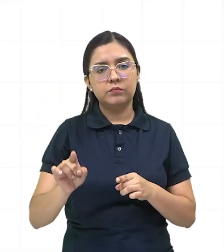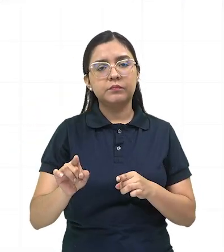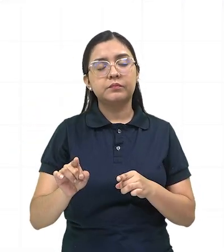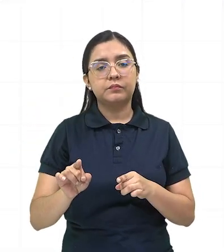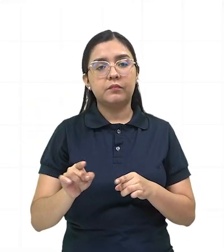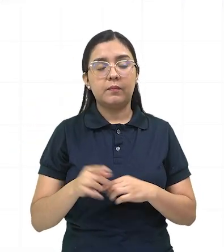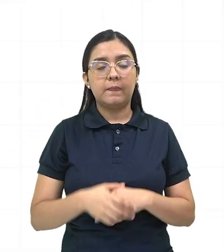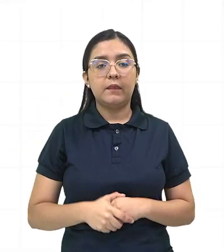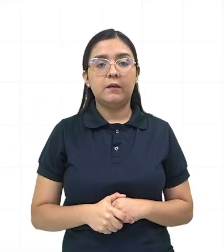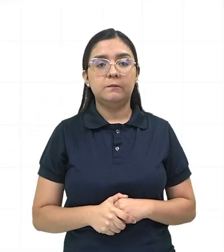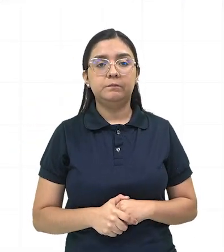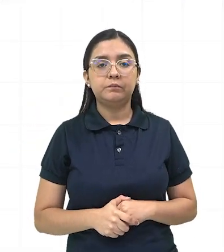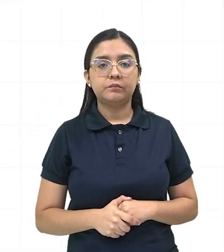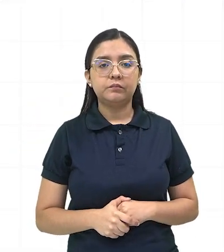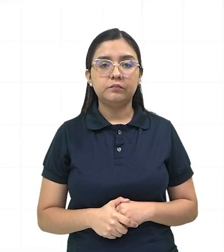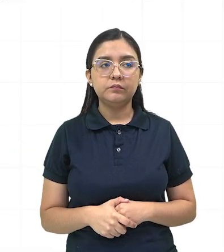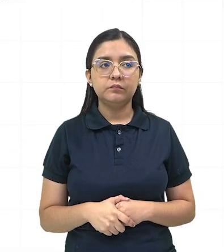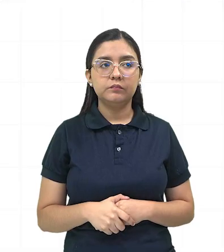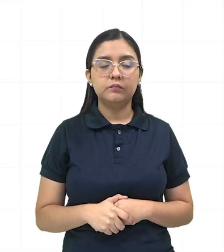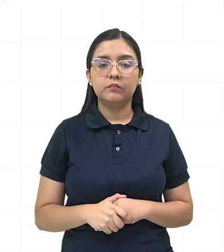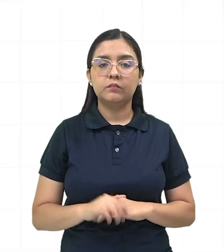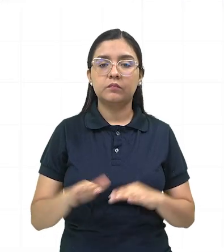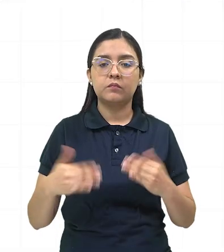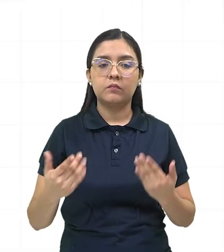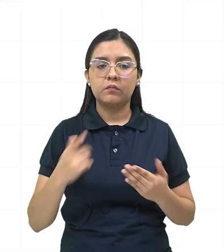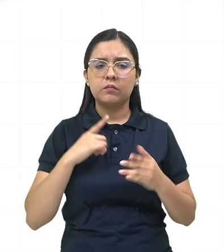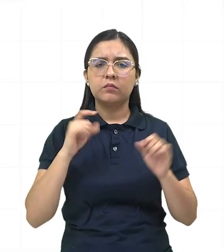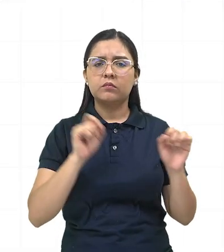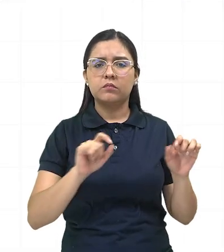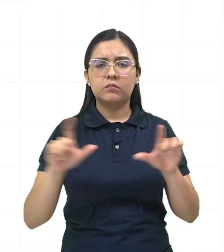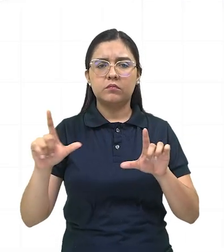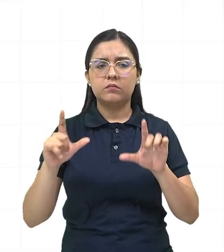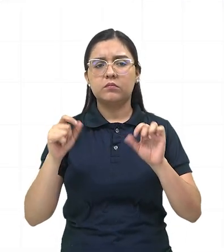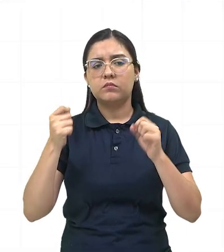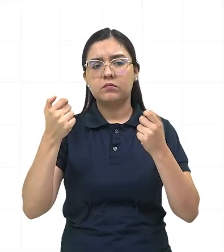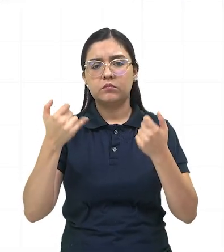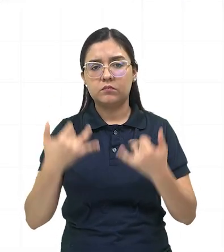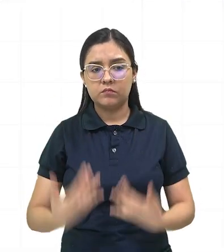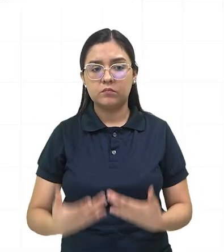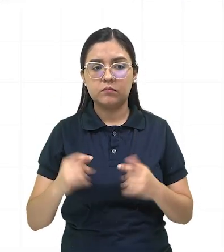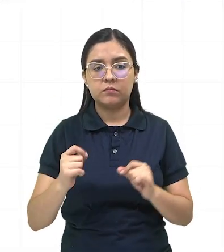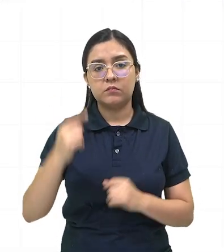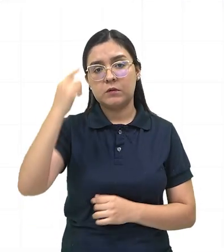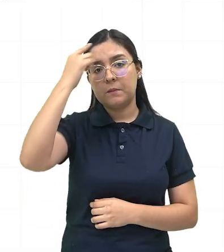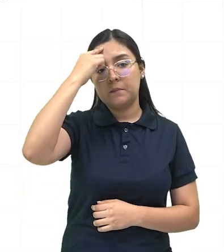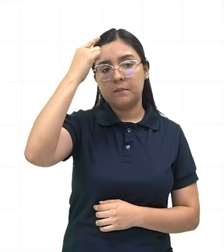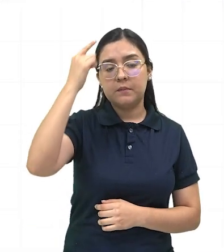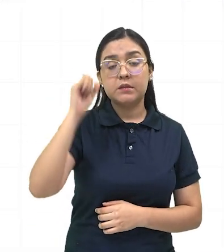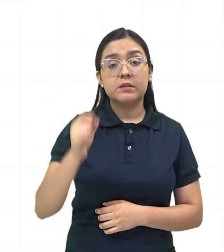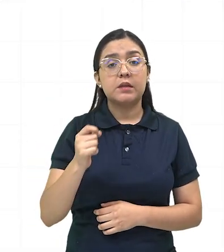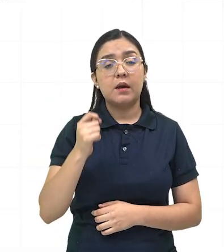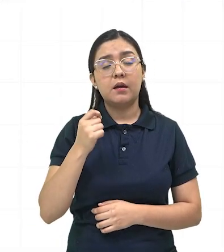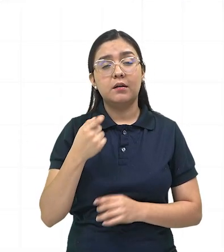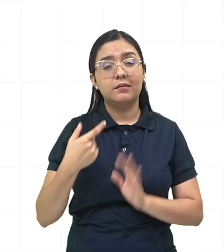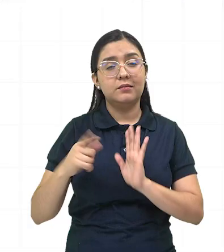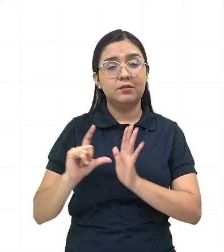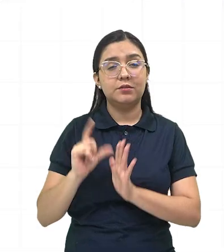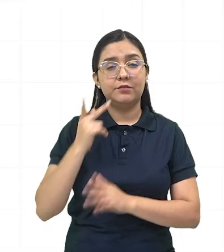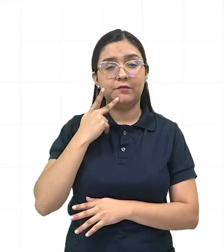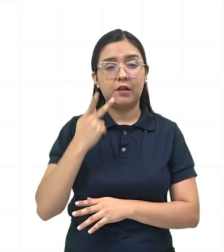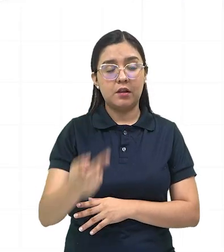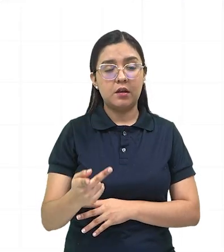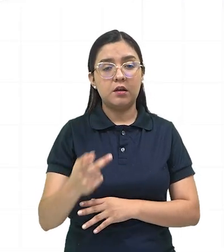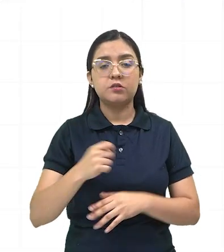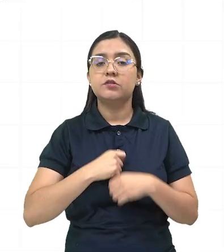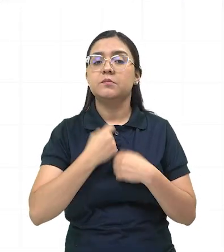nossas expressões. Olha que essa cartela vem nos dizendo: pensar bem antes de falar,